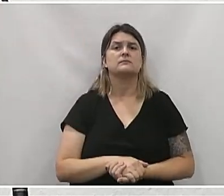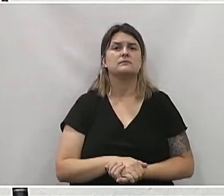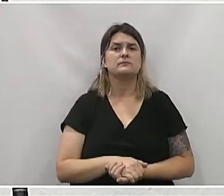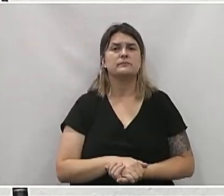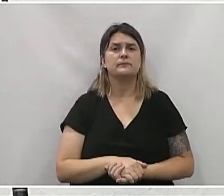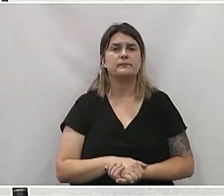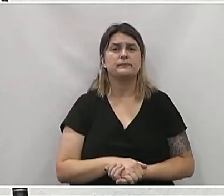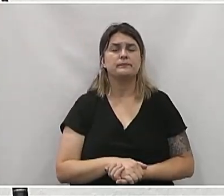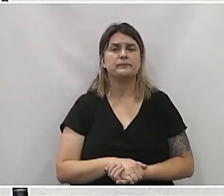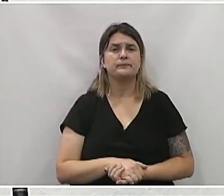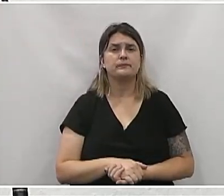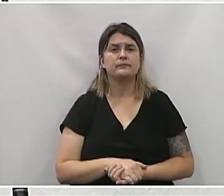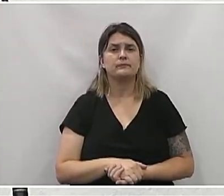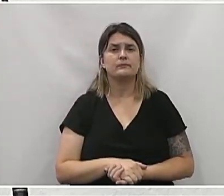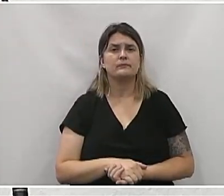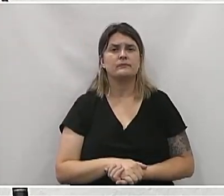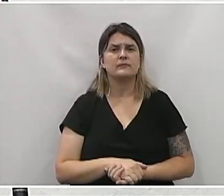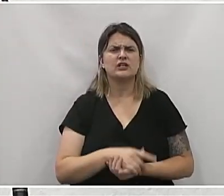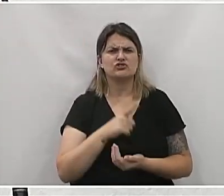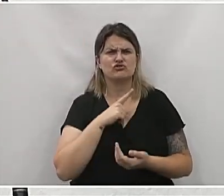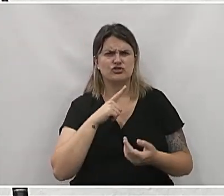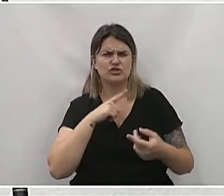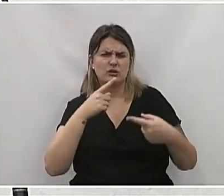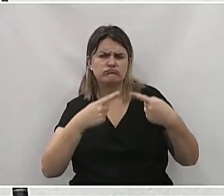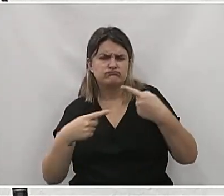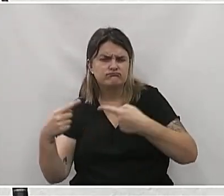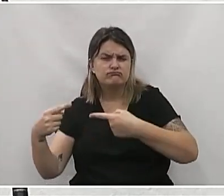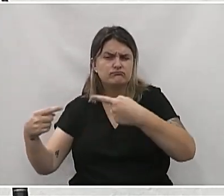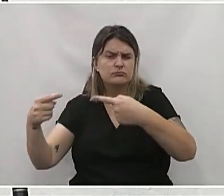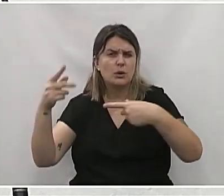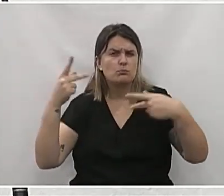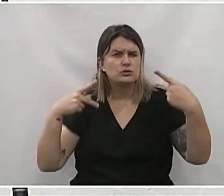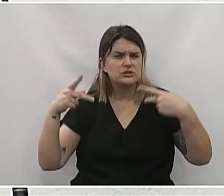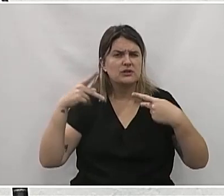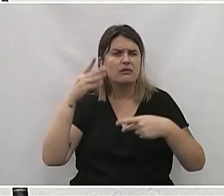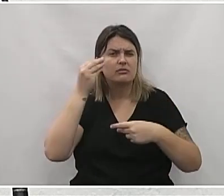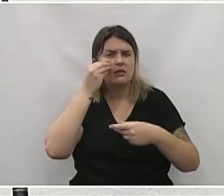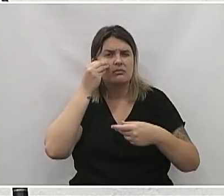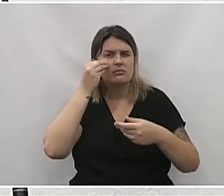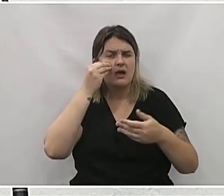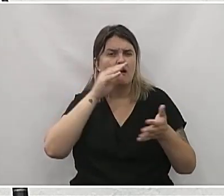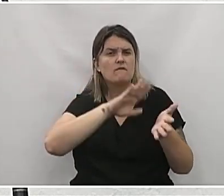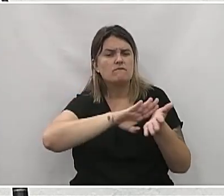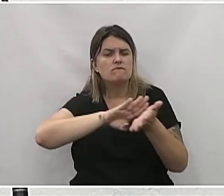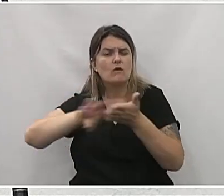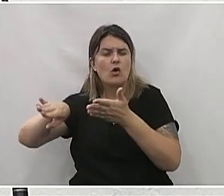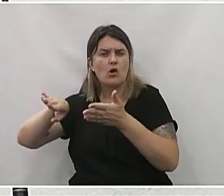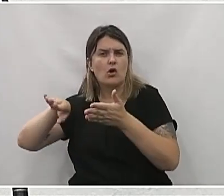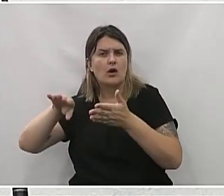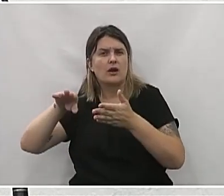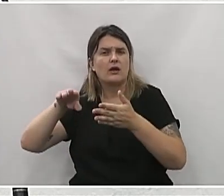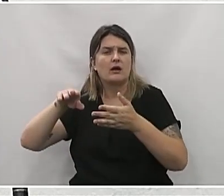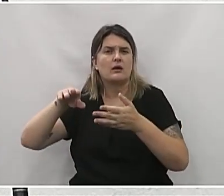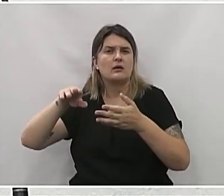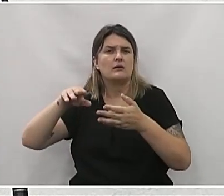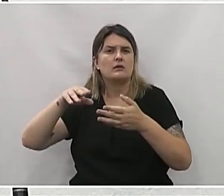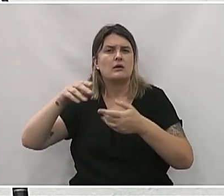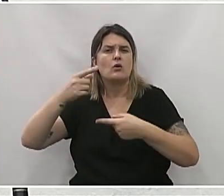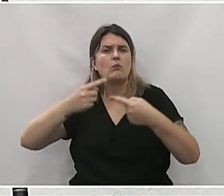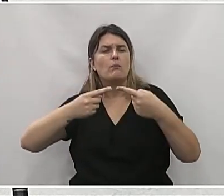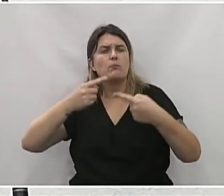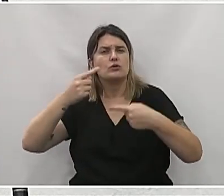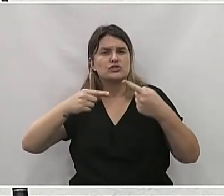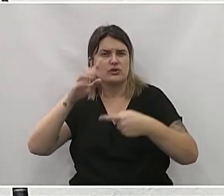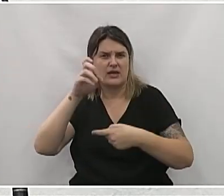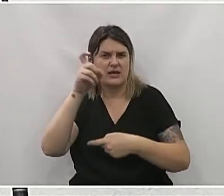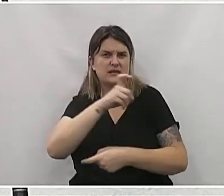que tinha uma articulação política tentando tirar as contas do ex-prefeito daqui ou travar. Porque